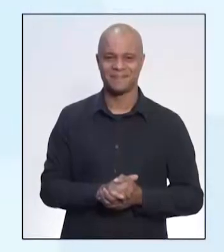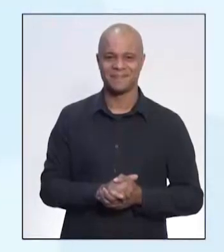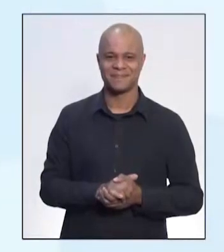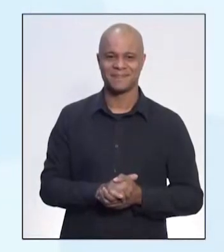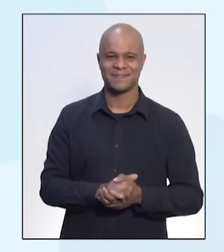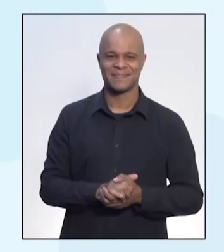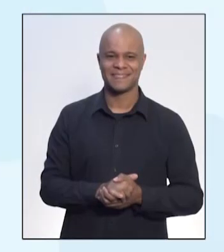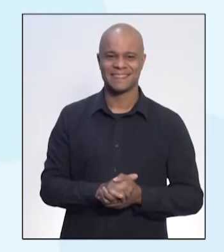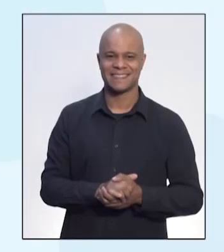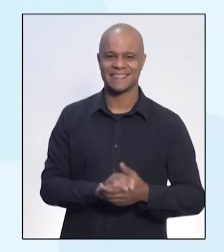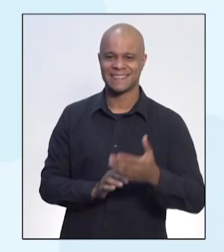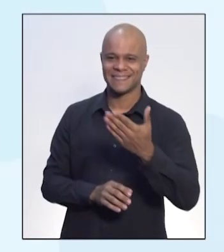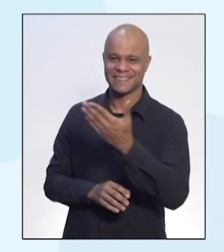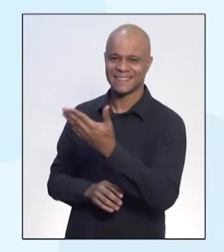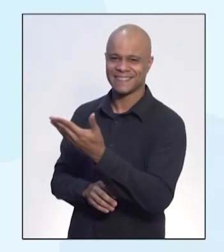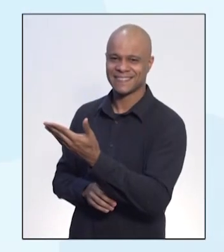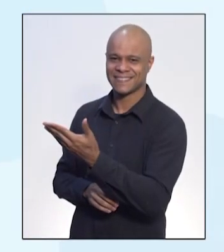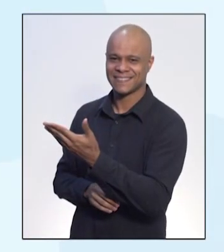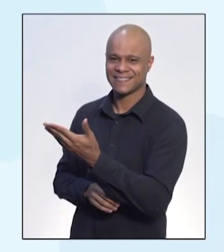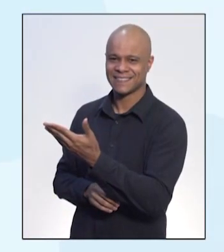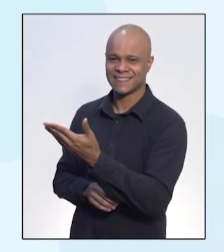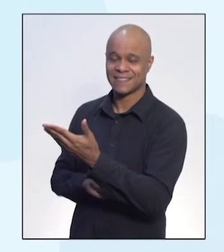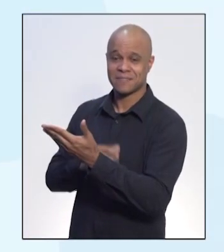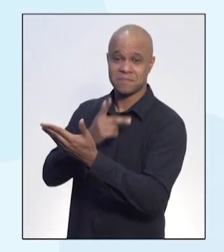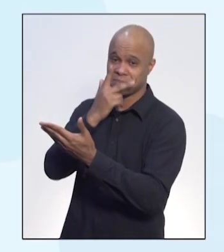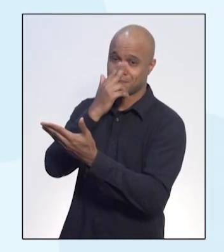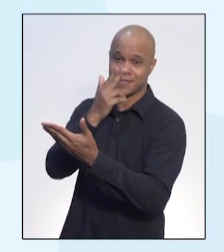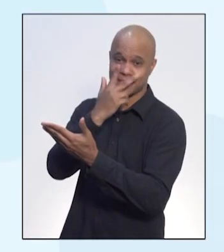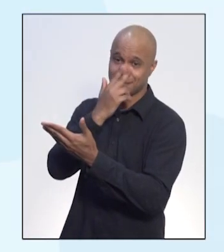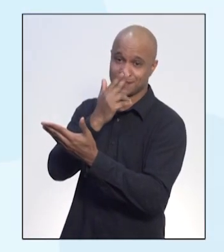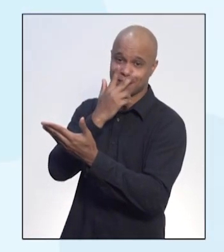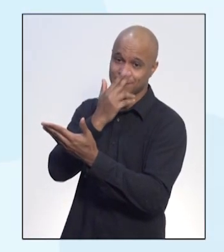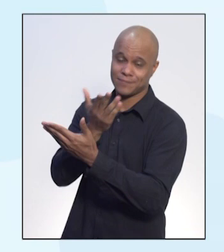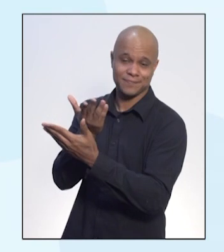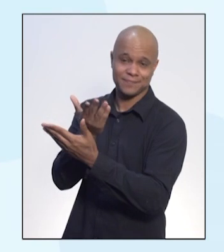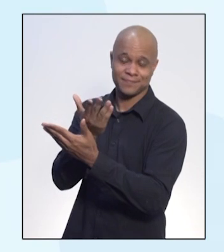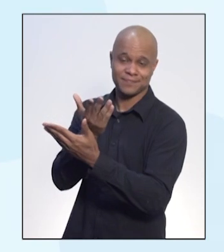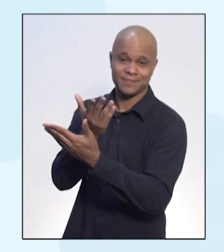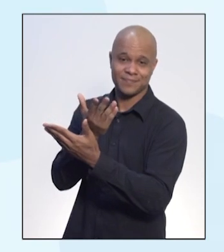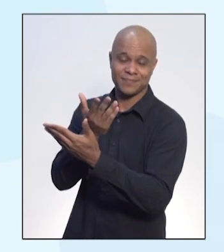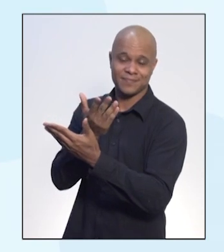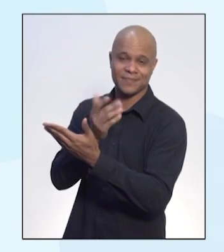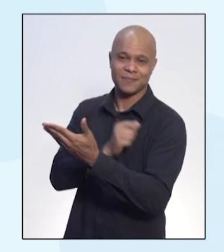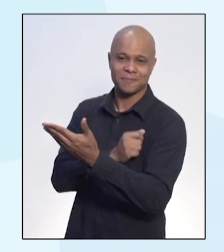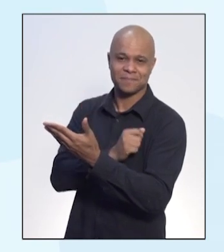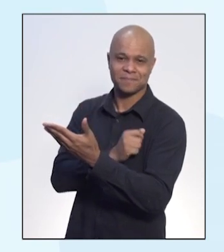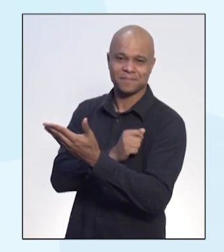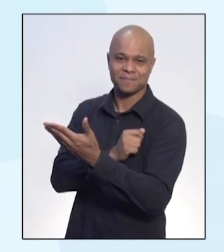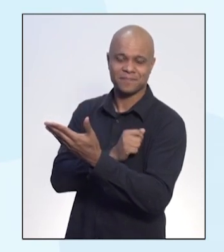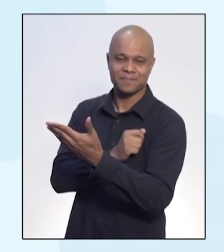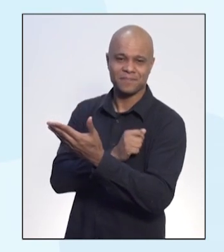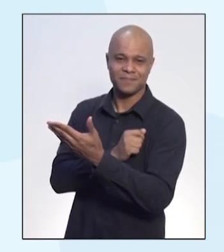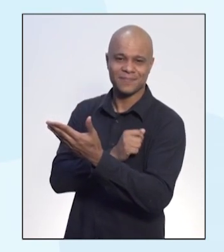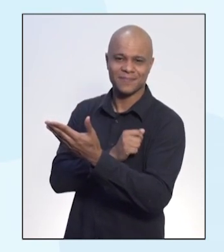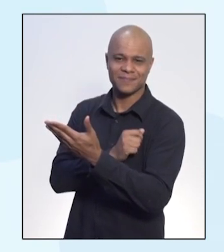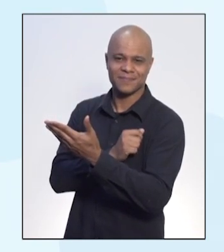Aê. Muito bem, ó, o exercício é muito parecido, só que agora, em vez de ser um jardim, é um curral. Será